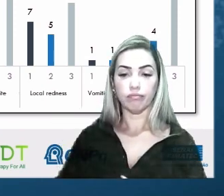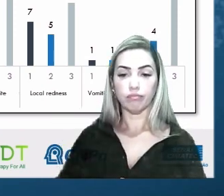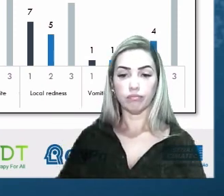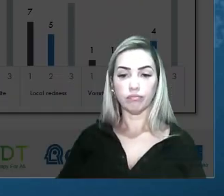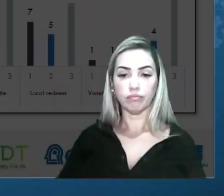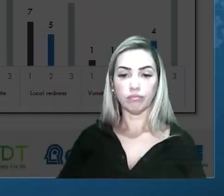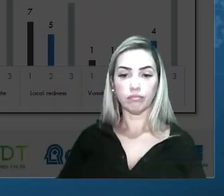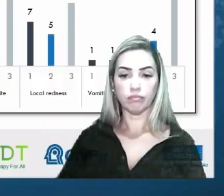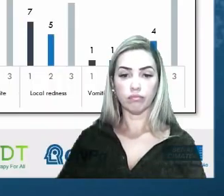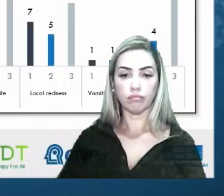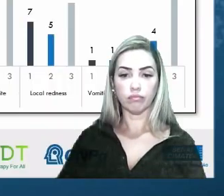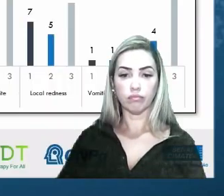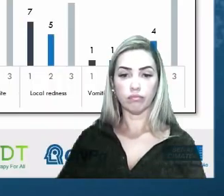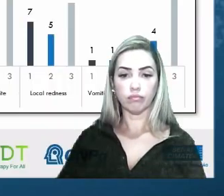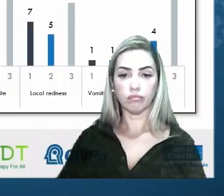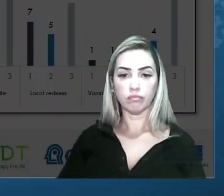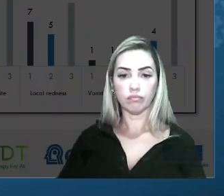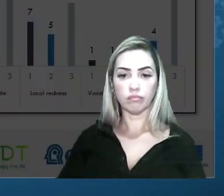as